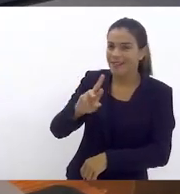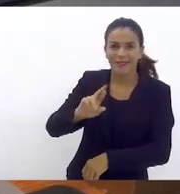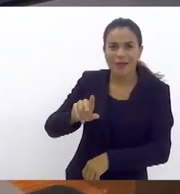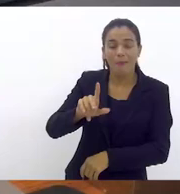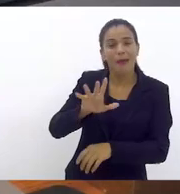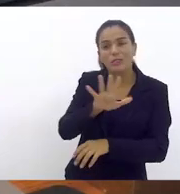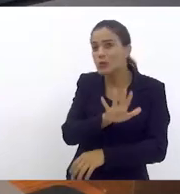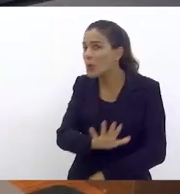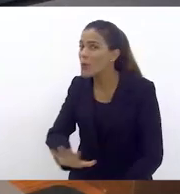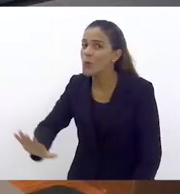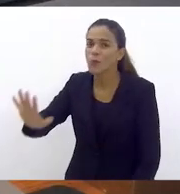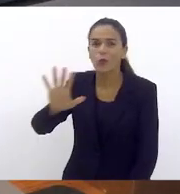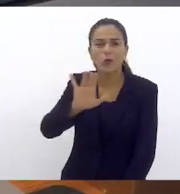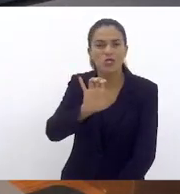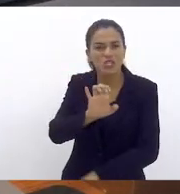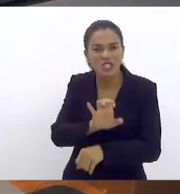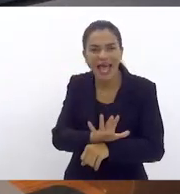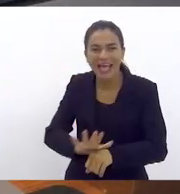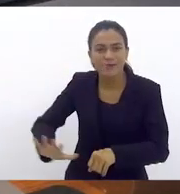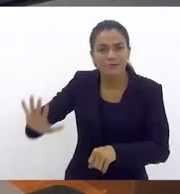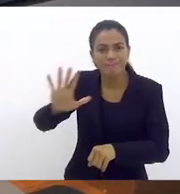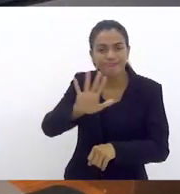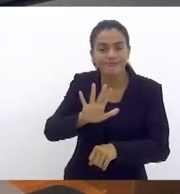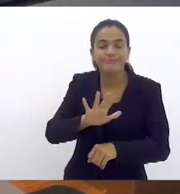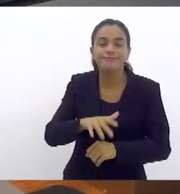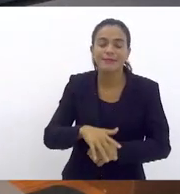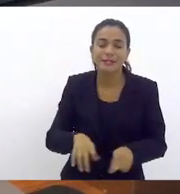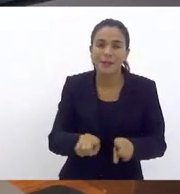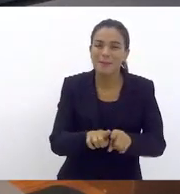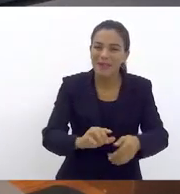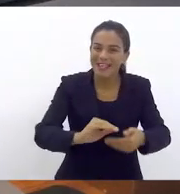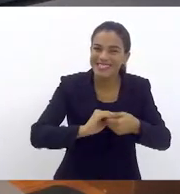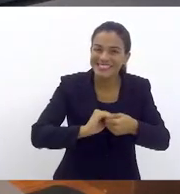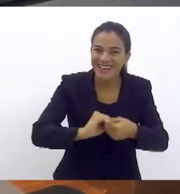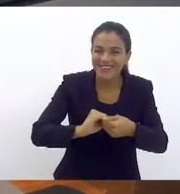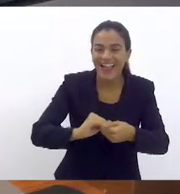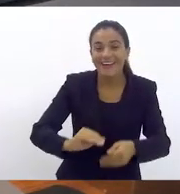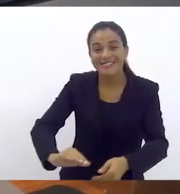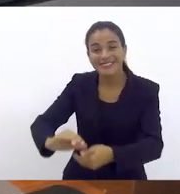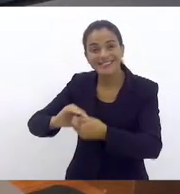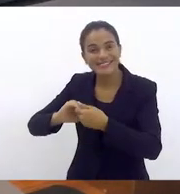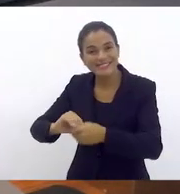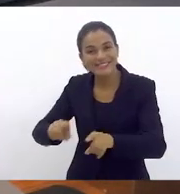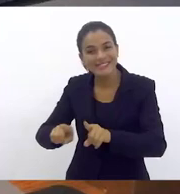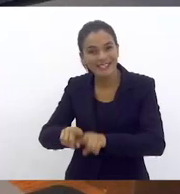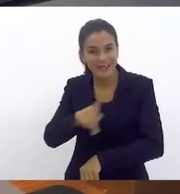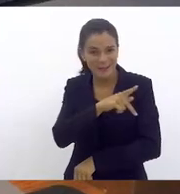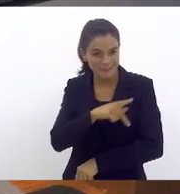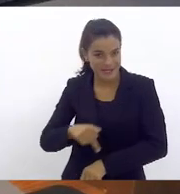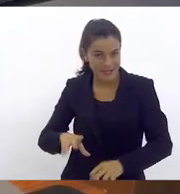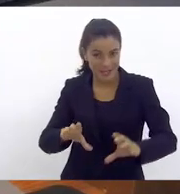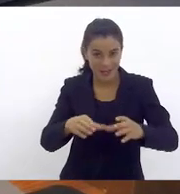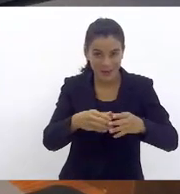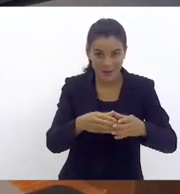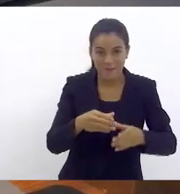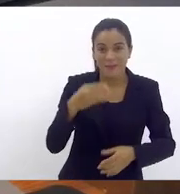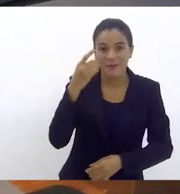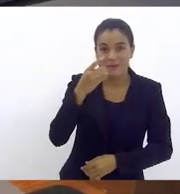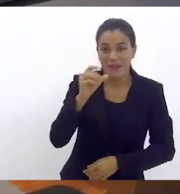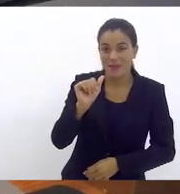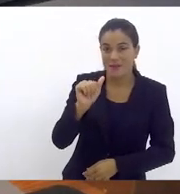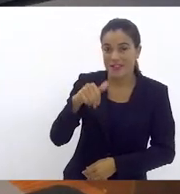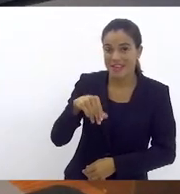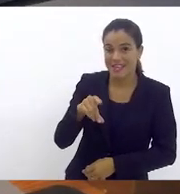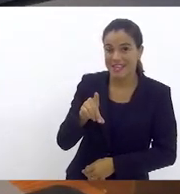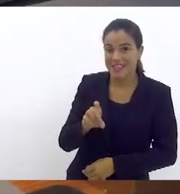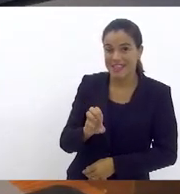econômico do nosso Estado como um todo saudar a vossa excelência saudar ao presidente da Comissão Deputado Anderson Moraes e